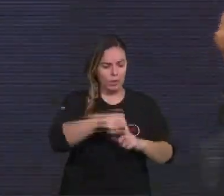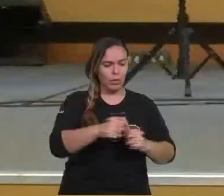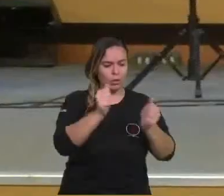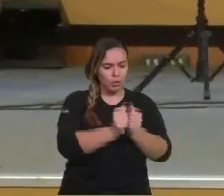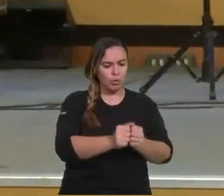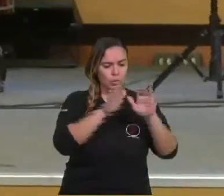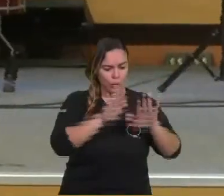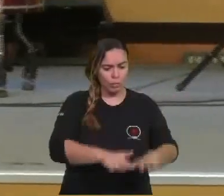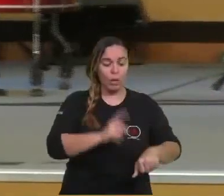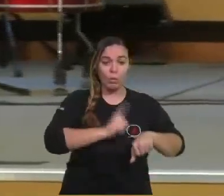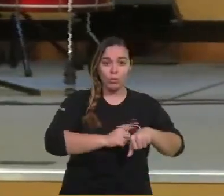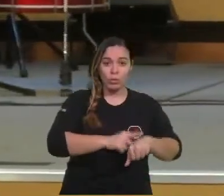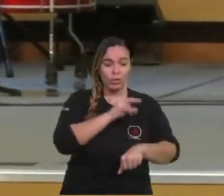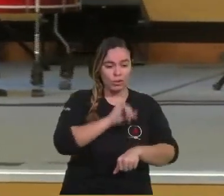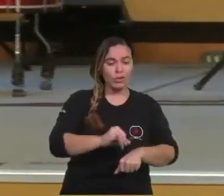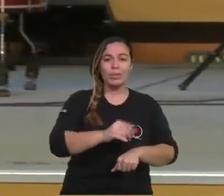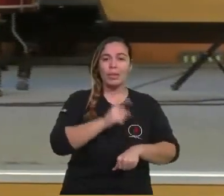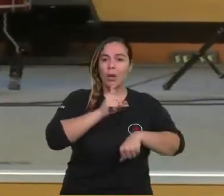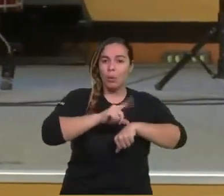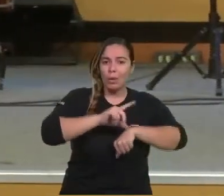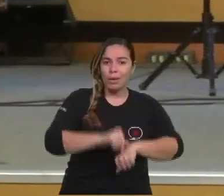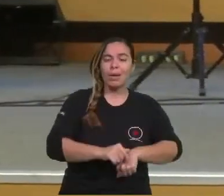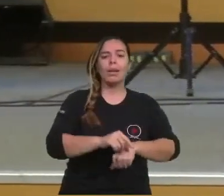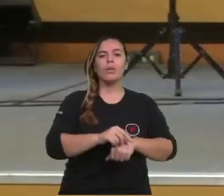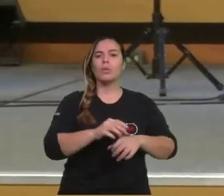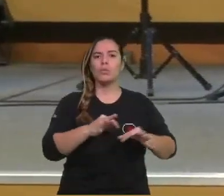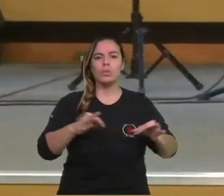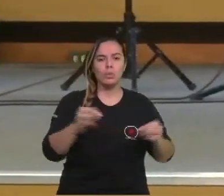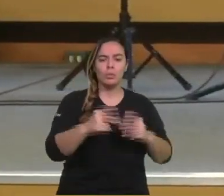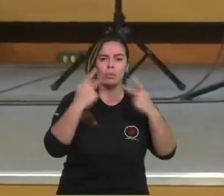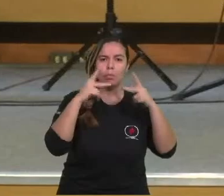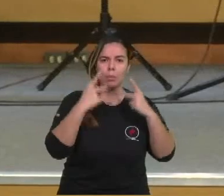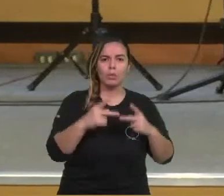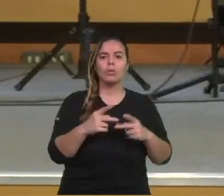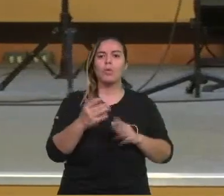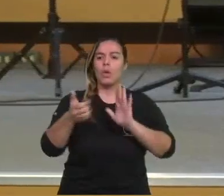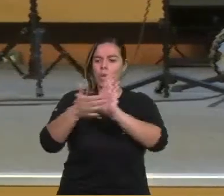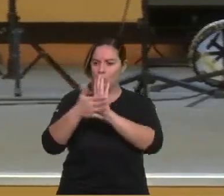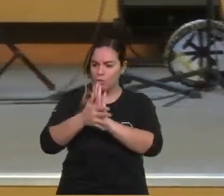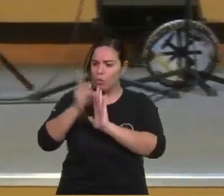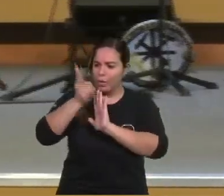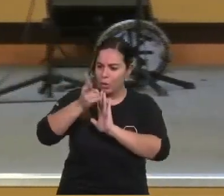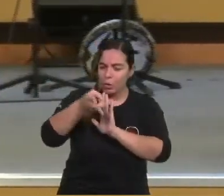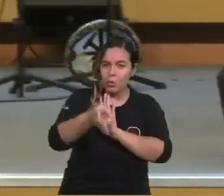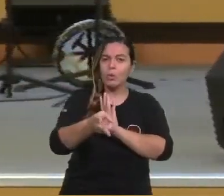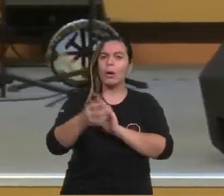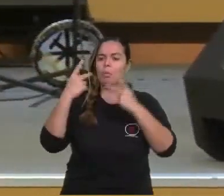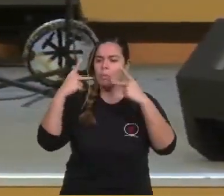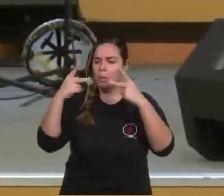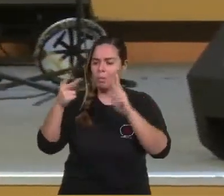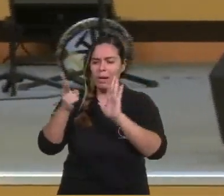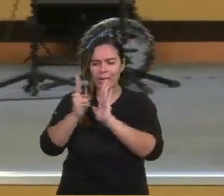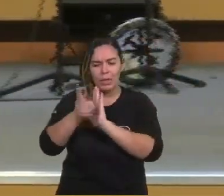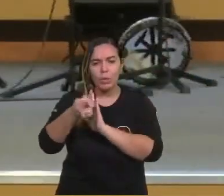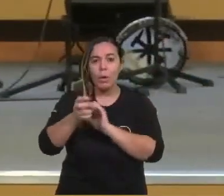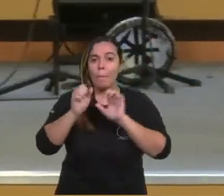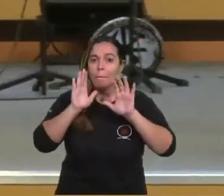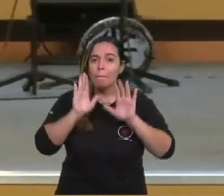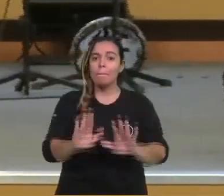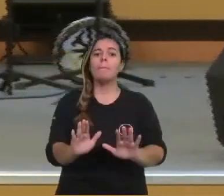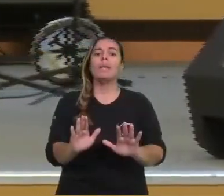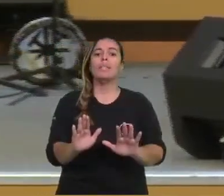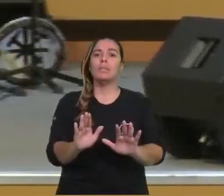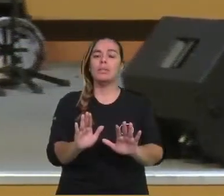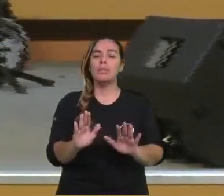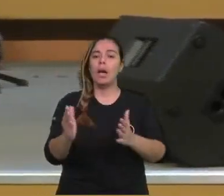no mesmo dia, no mesmo horário, com o mesmo preletor, com os mesmos louvores, com a mesma palavra, porém, essas